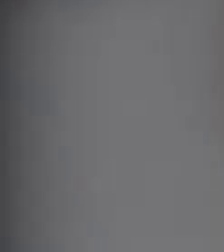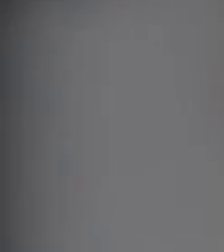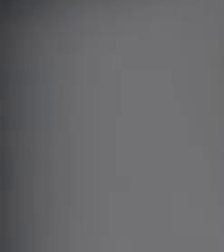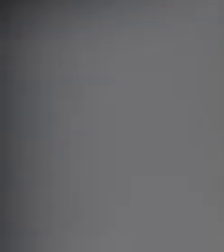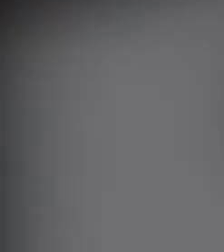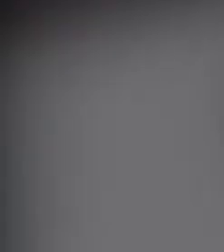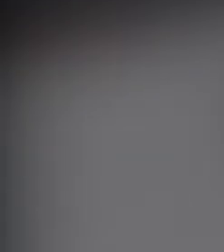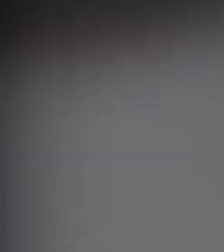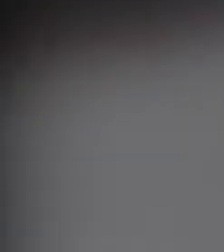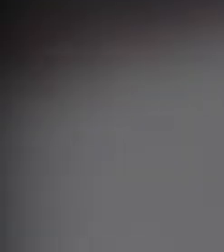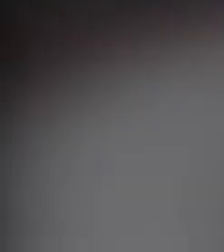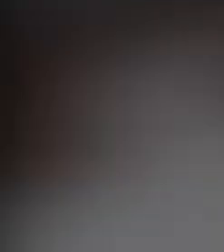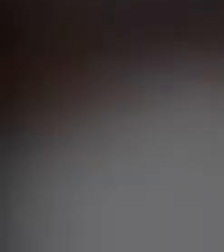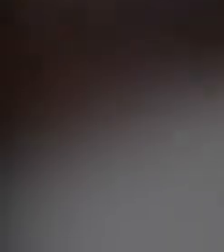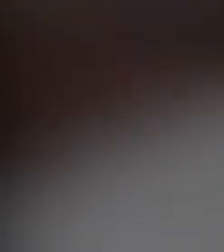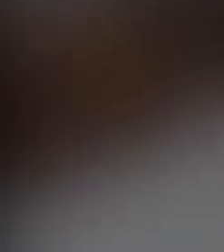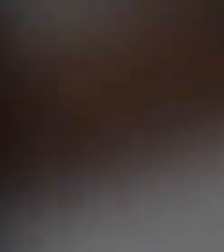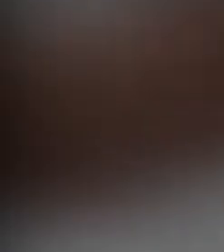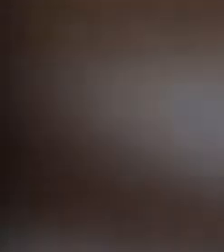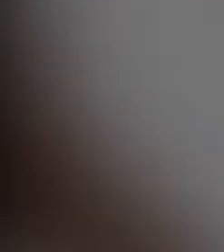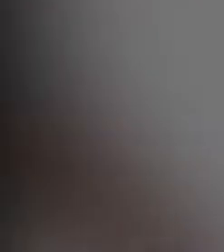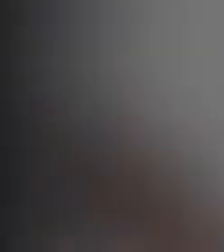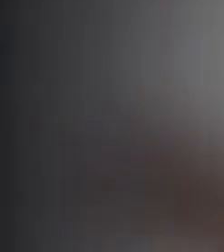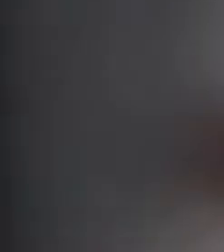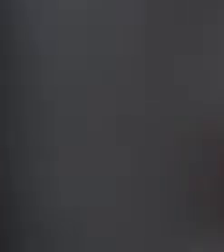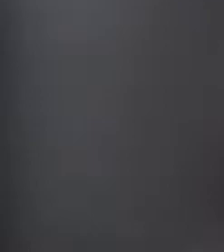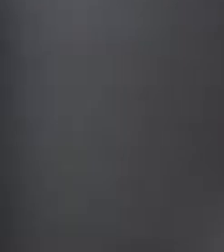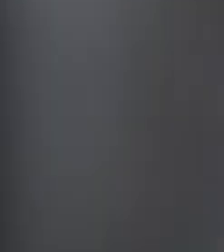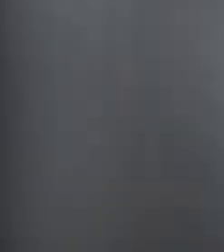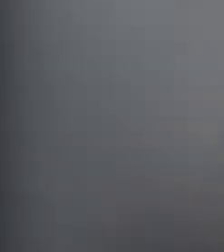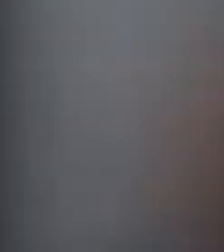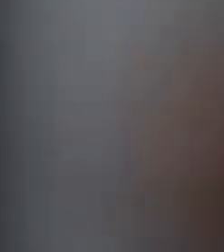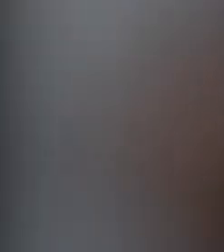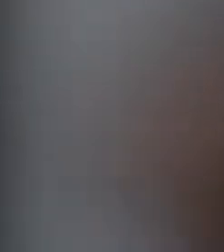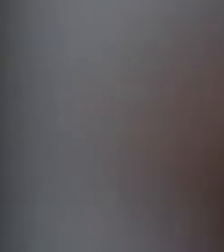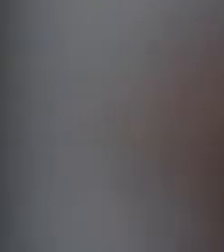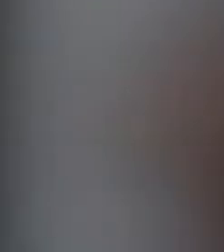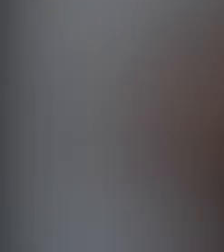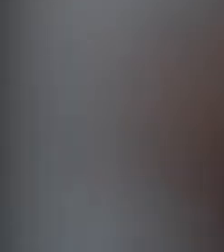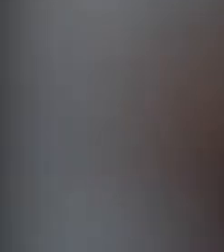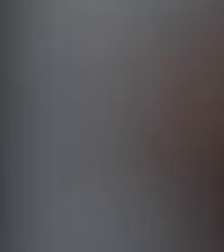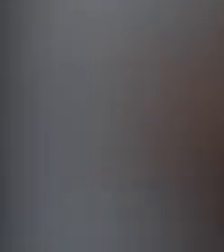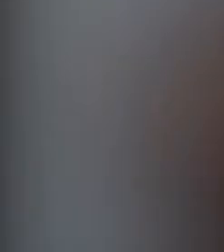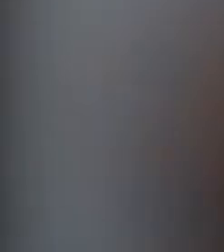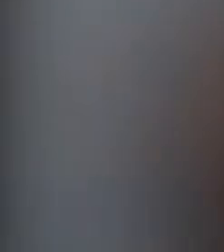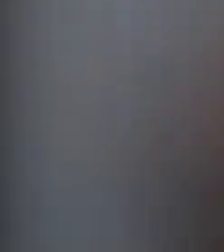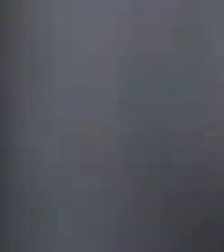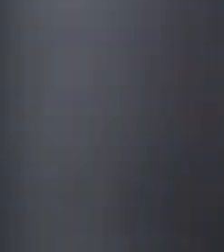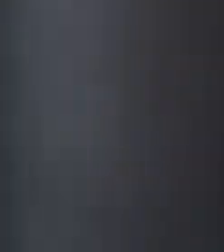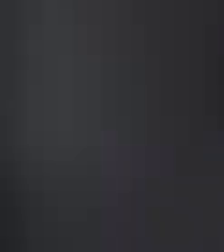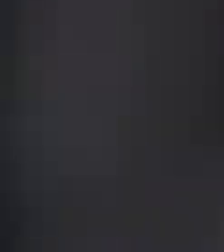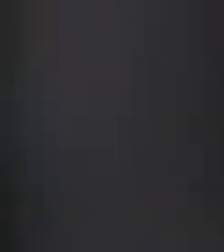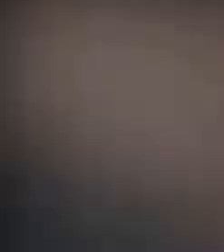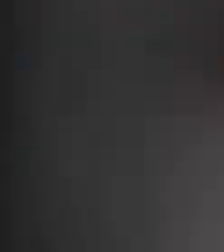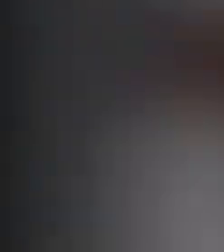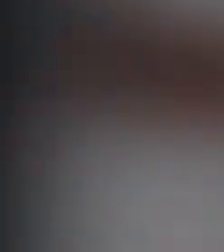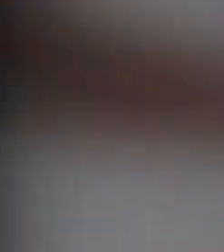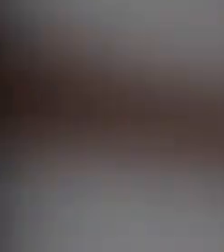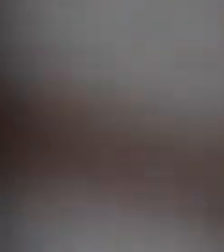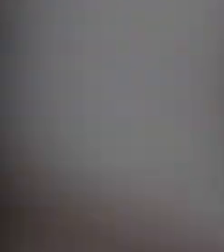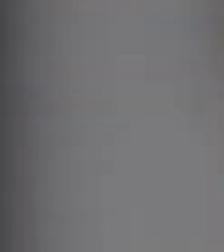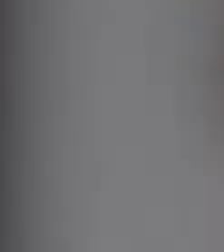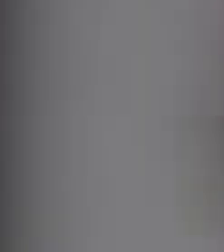literário aqueça o seu coração com essas histórias incríveis e traga mais alegria para os seus dias. Muito obrigada por fazer